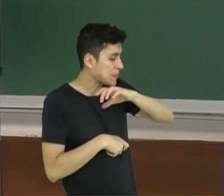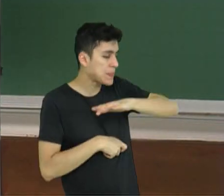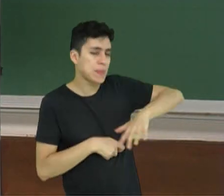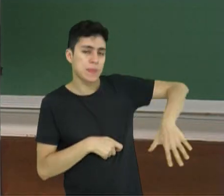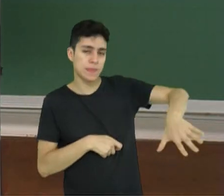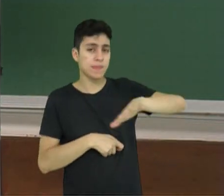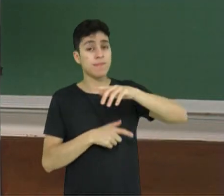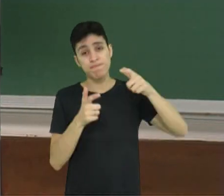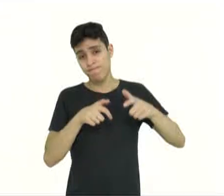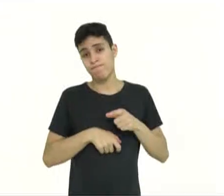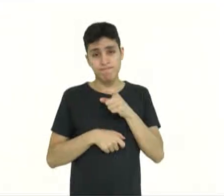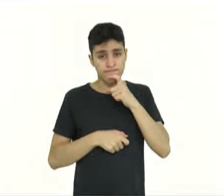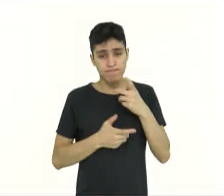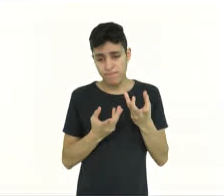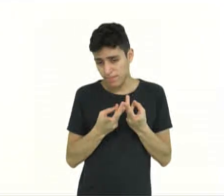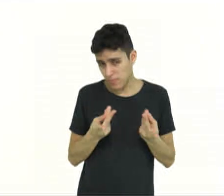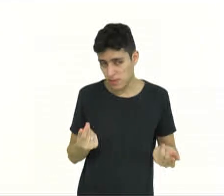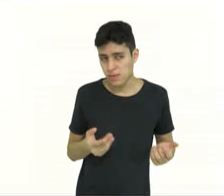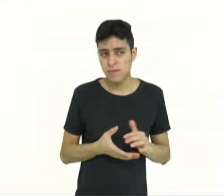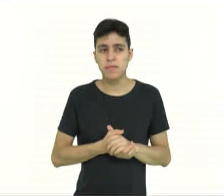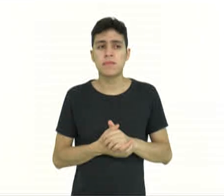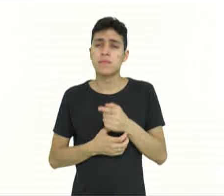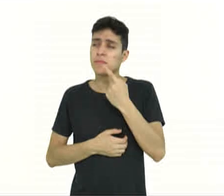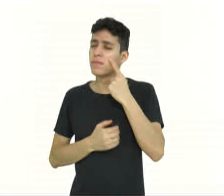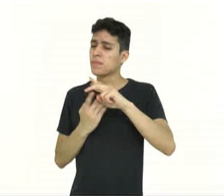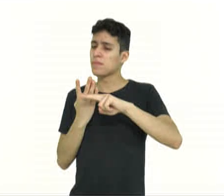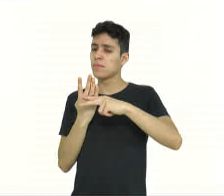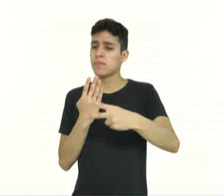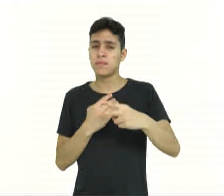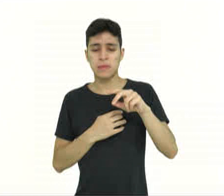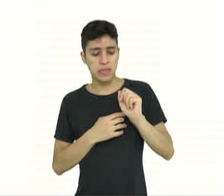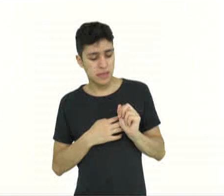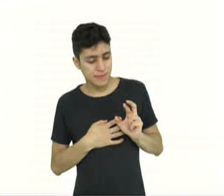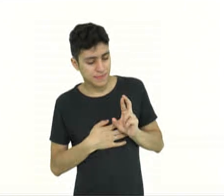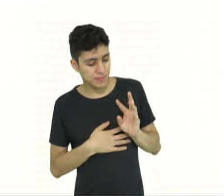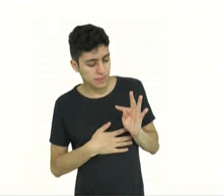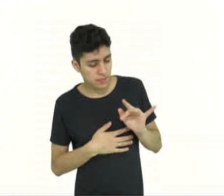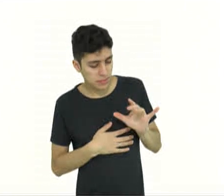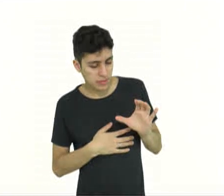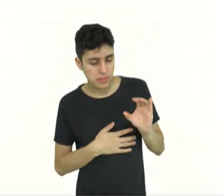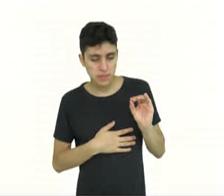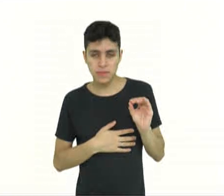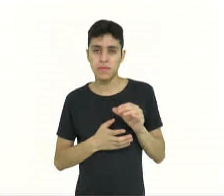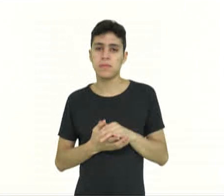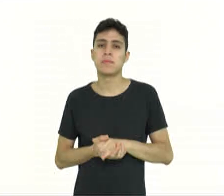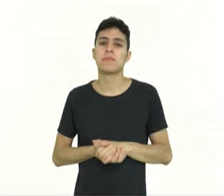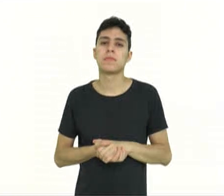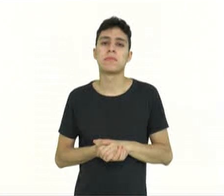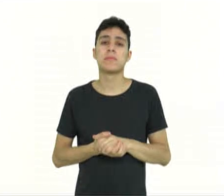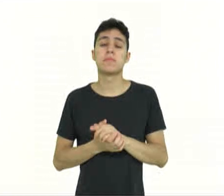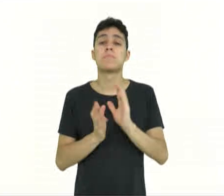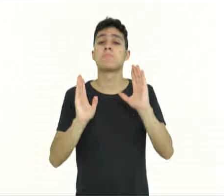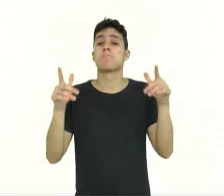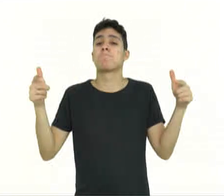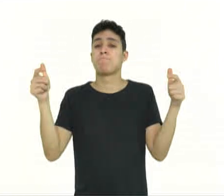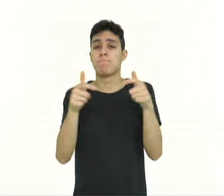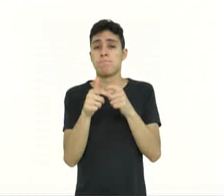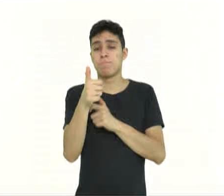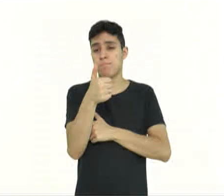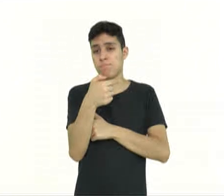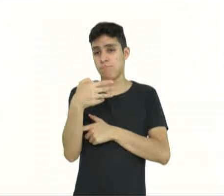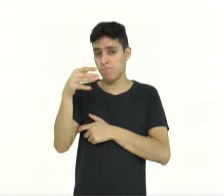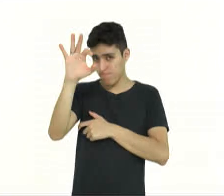marítimas. Consequências. No Ártico, a redução da área gelada já é de